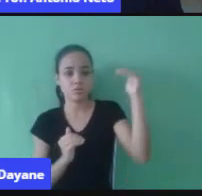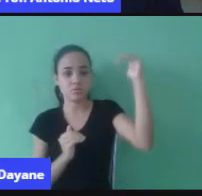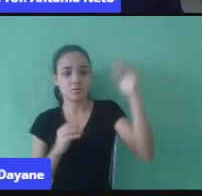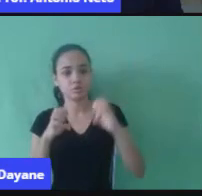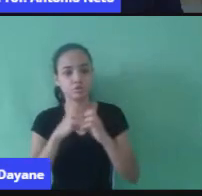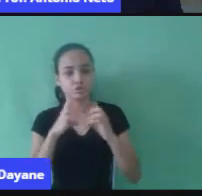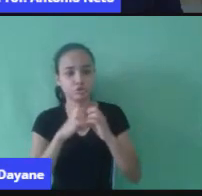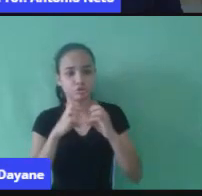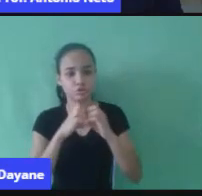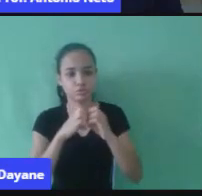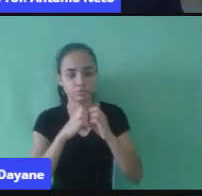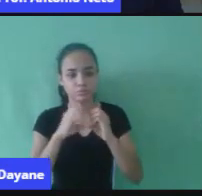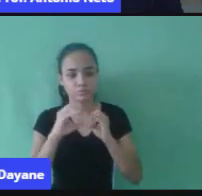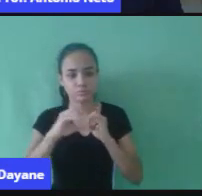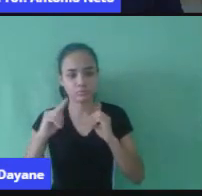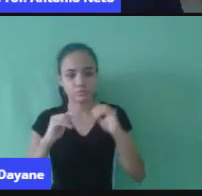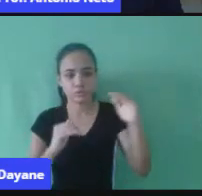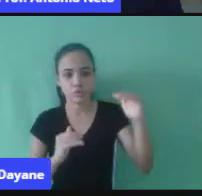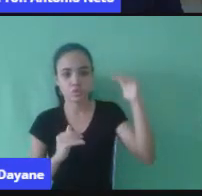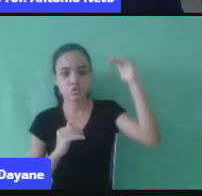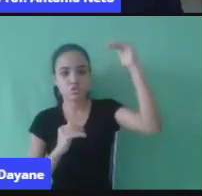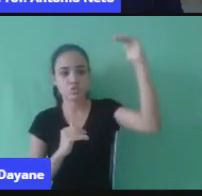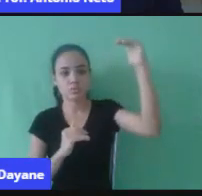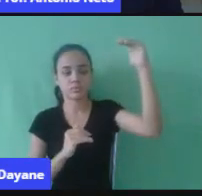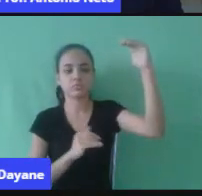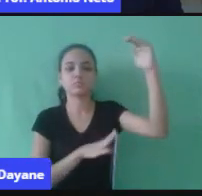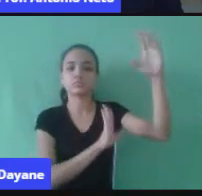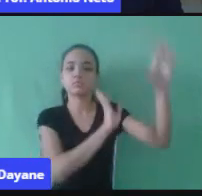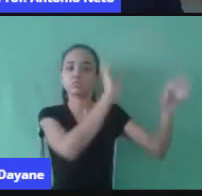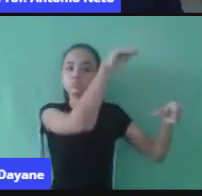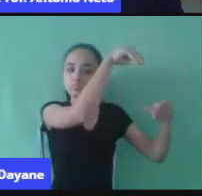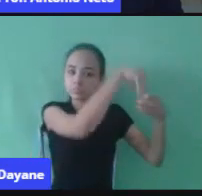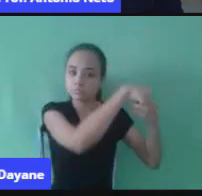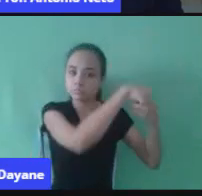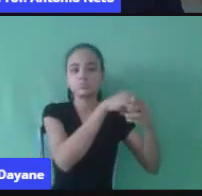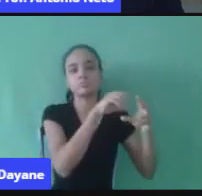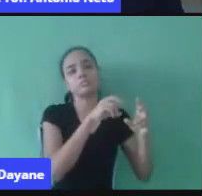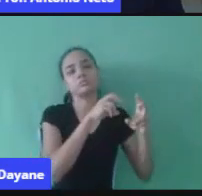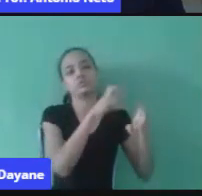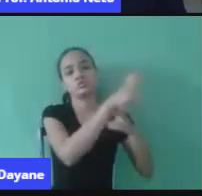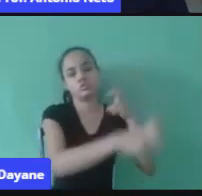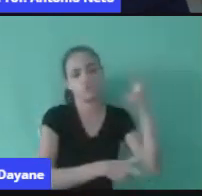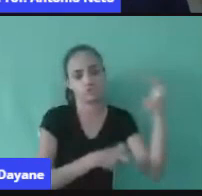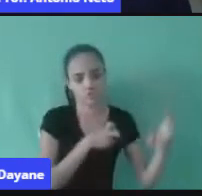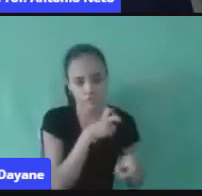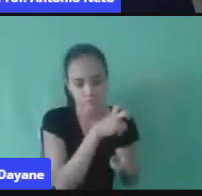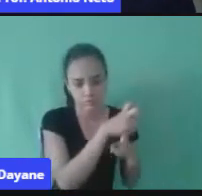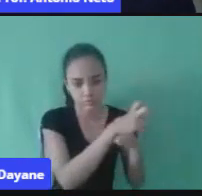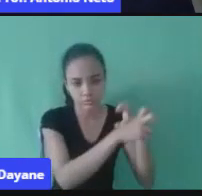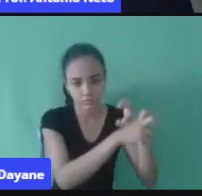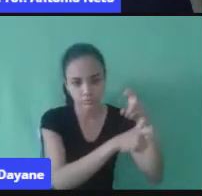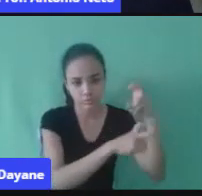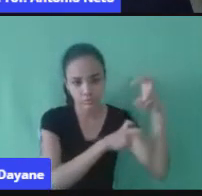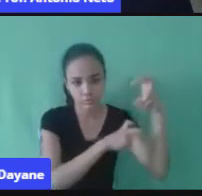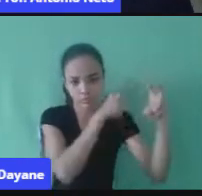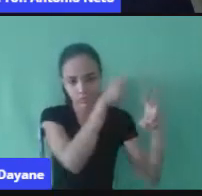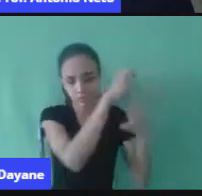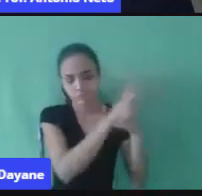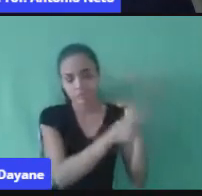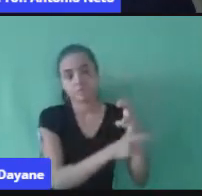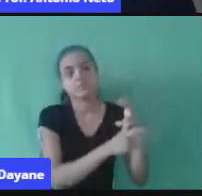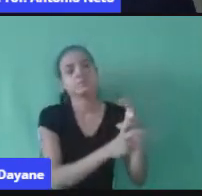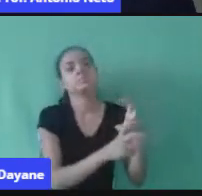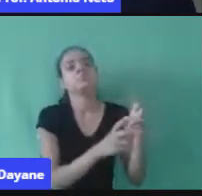Parque do Prosa, quando a gente tem uma confluência de dois córregos para iniciar o córrego